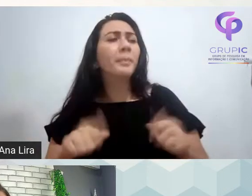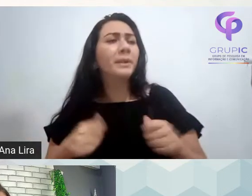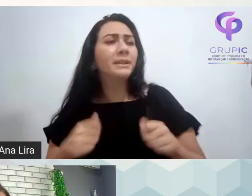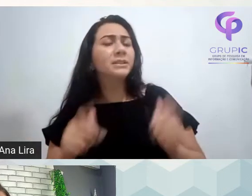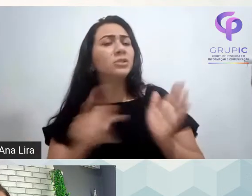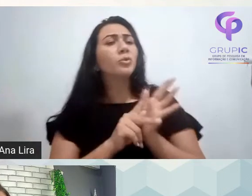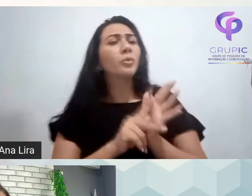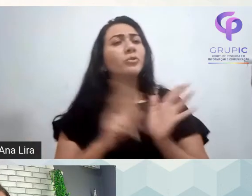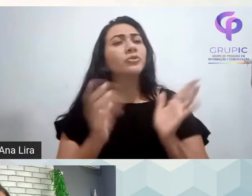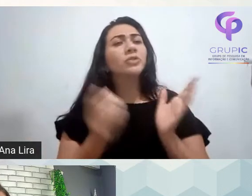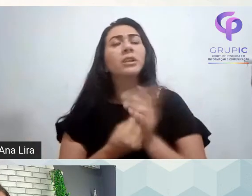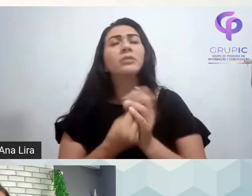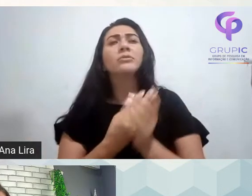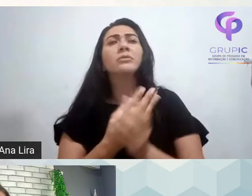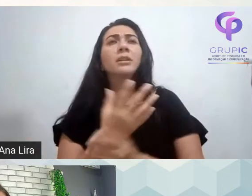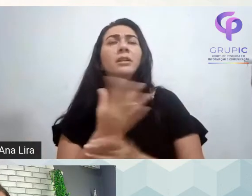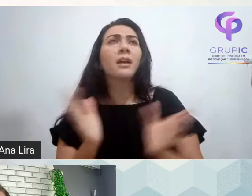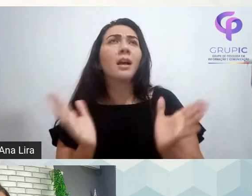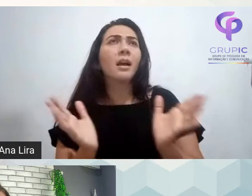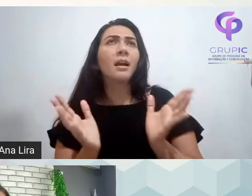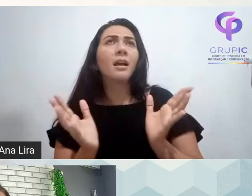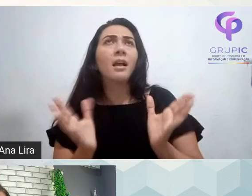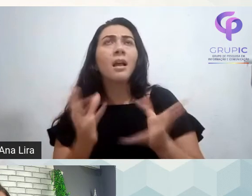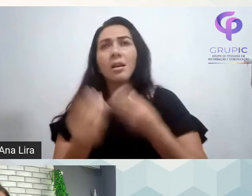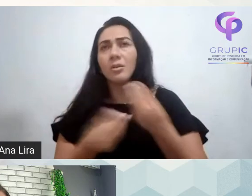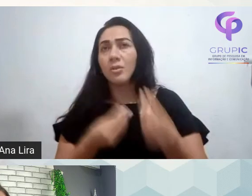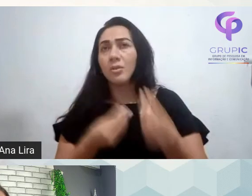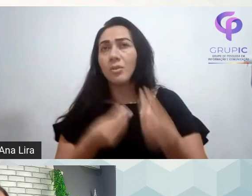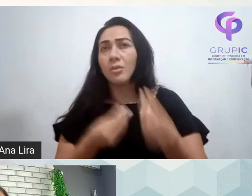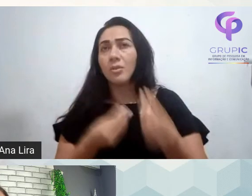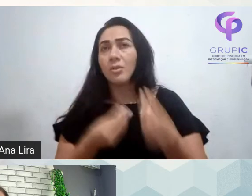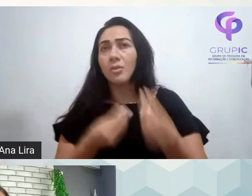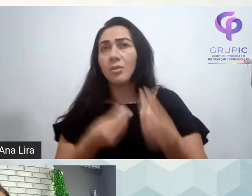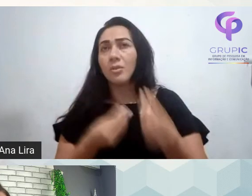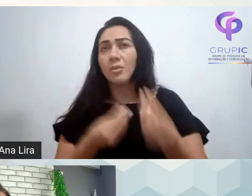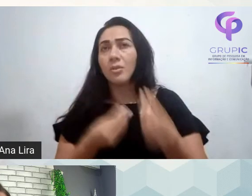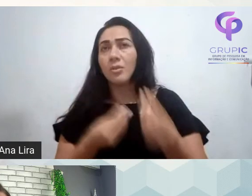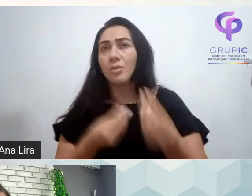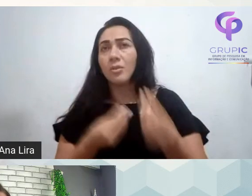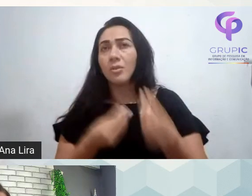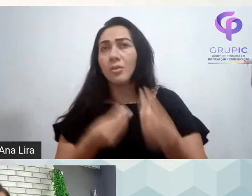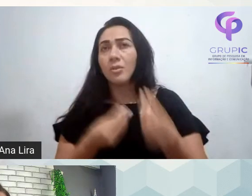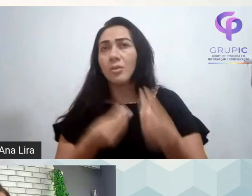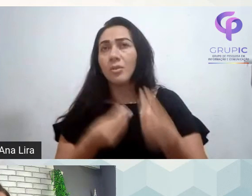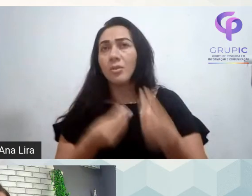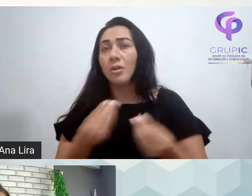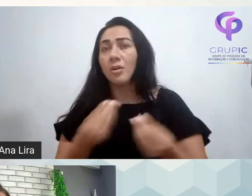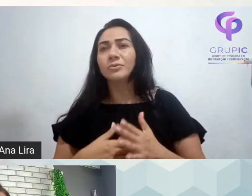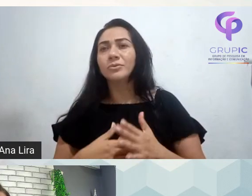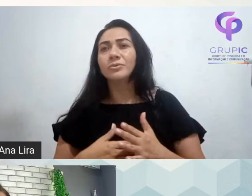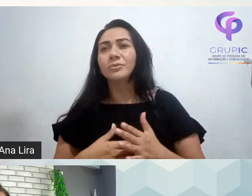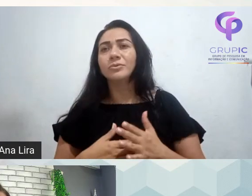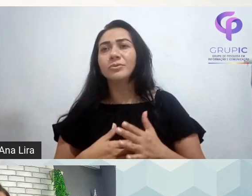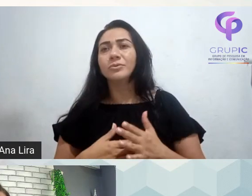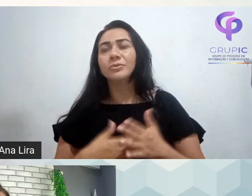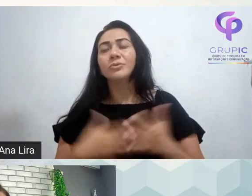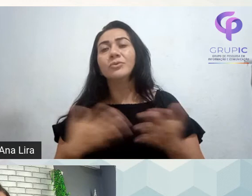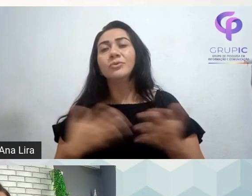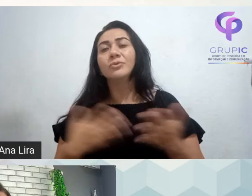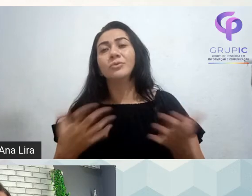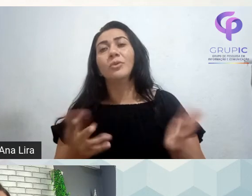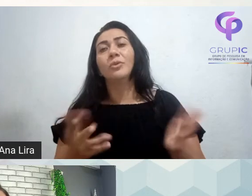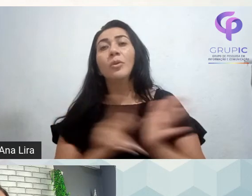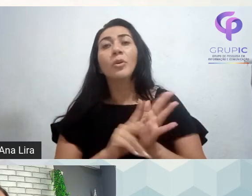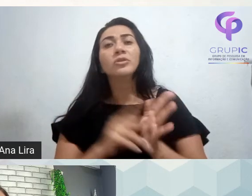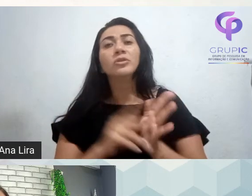específico. Principalmente quando você escreve um projeto em que você quer fazer aquisição de equipamento, por exemplo.